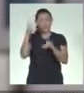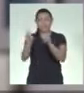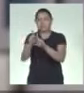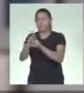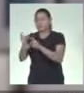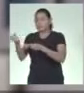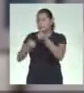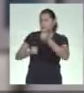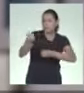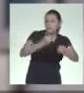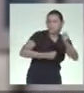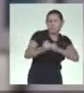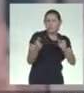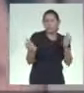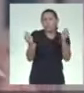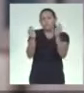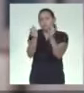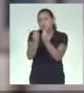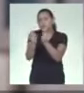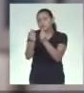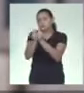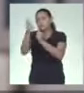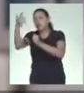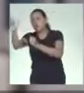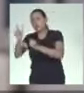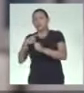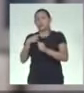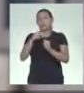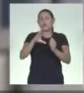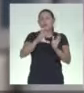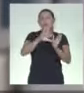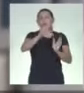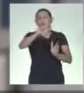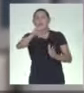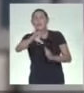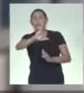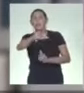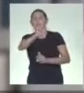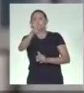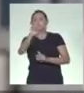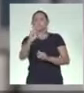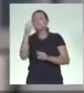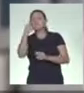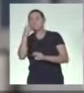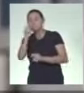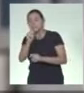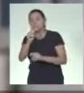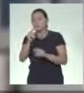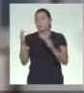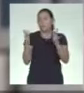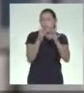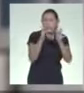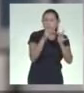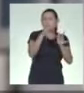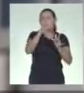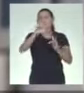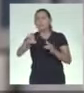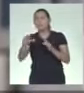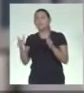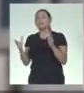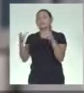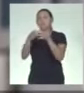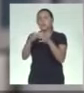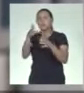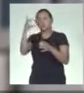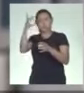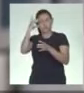e estava negociando cargos ao lado da turma envolvida na Lava Jato. Tá vendo quem é que tem intimidade com o PT, com o Lula e a